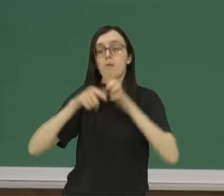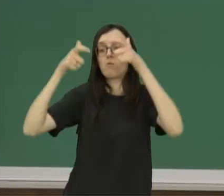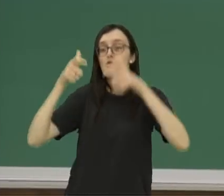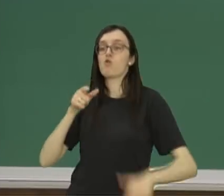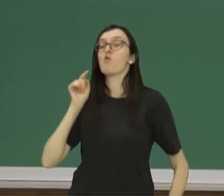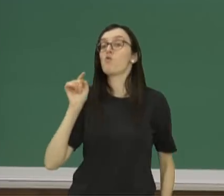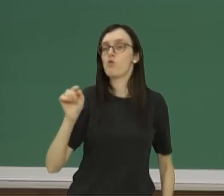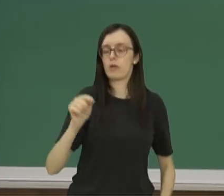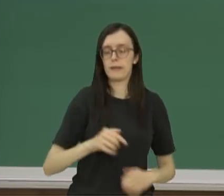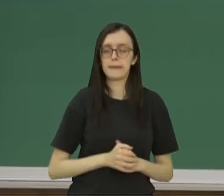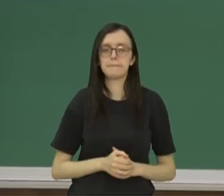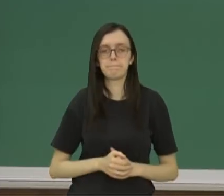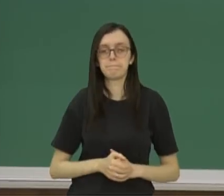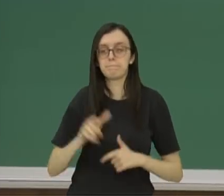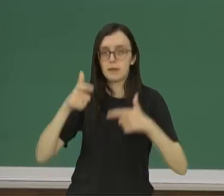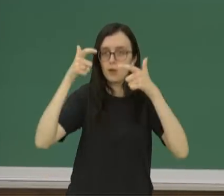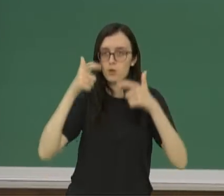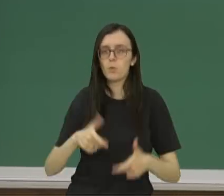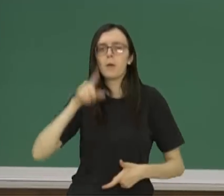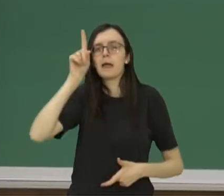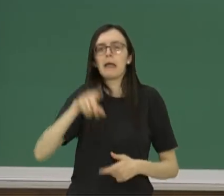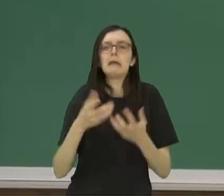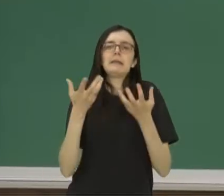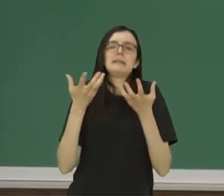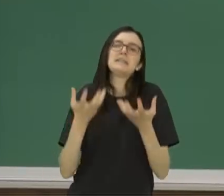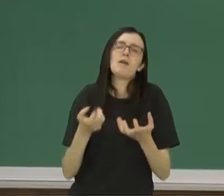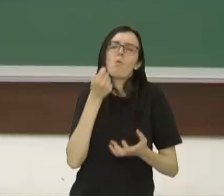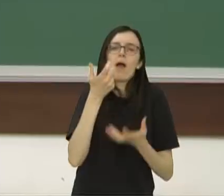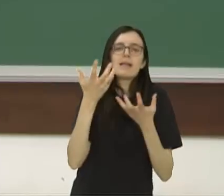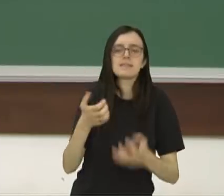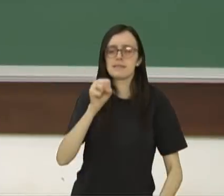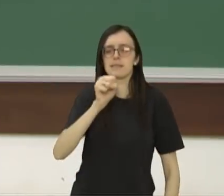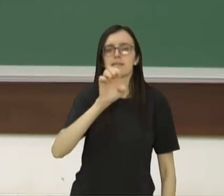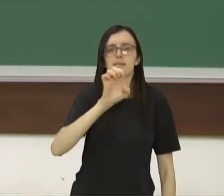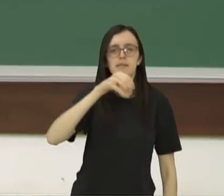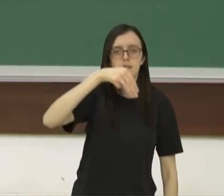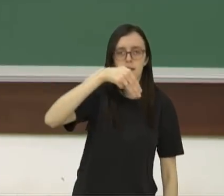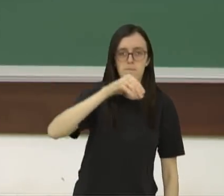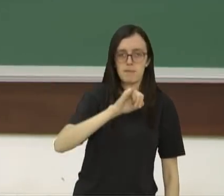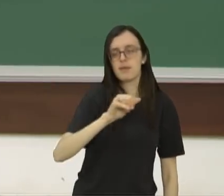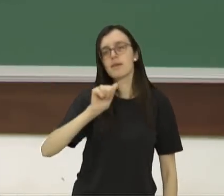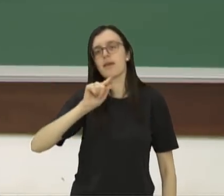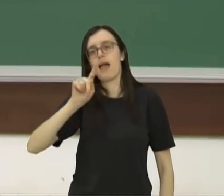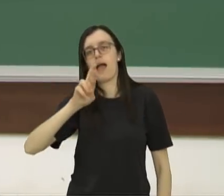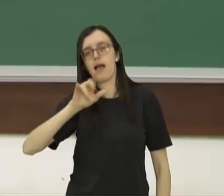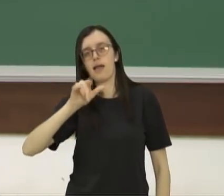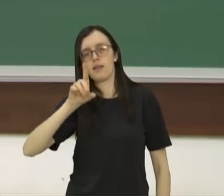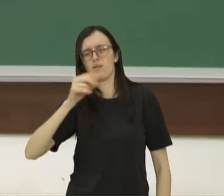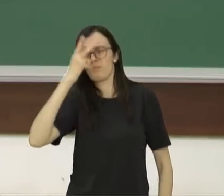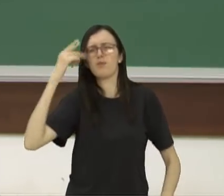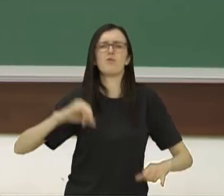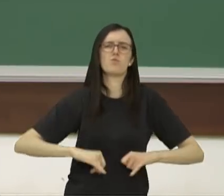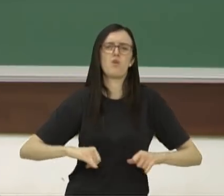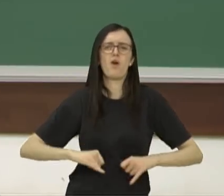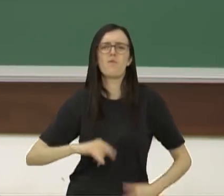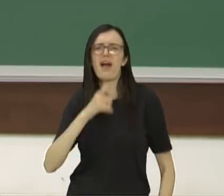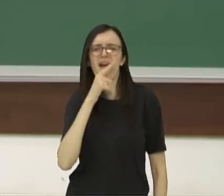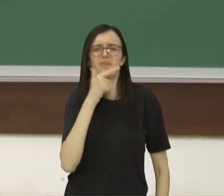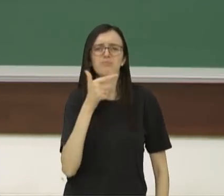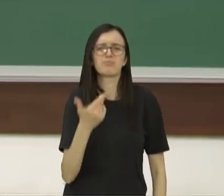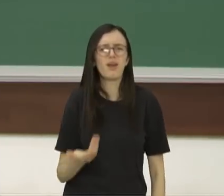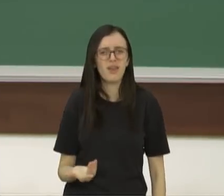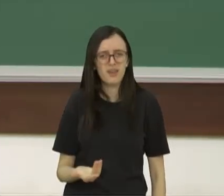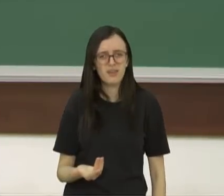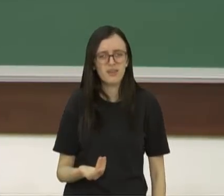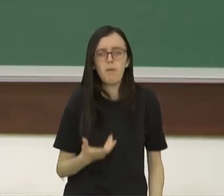Francisco. Ali é uma região de semiárido. Então, as pessoas ali sofrem, né, com a questão da água.